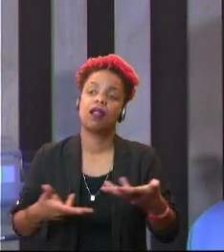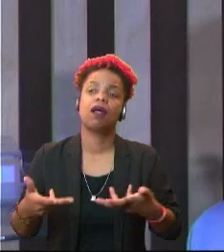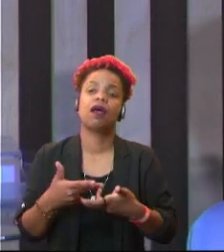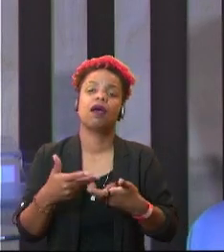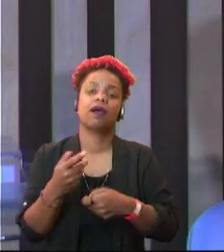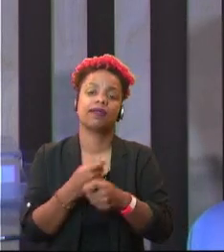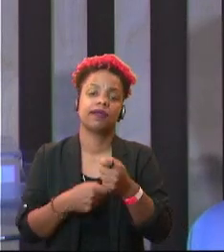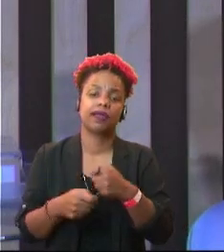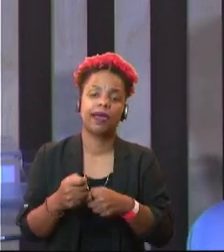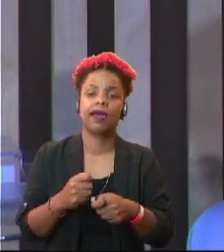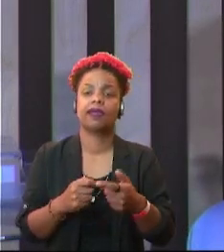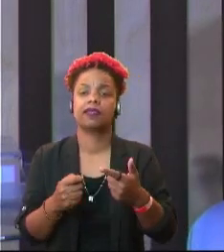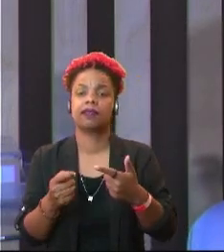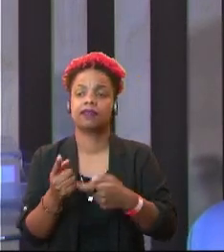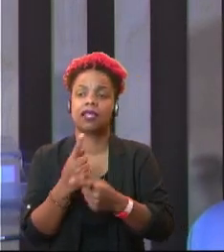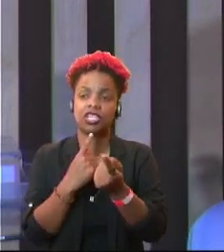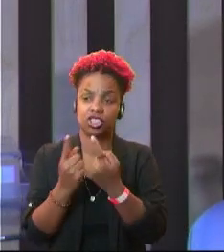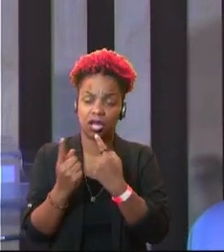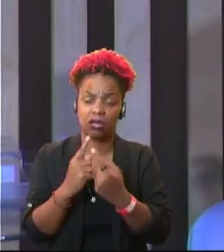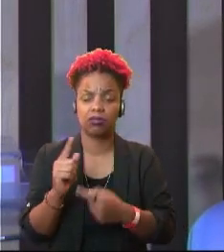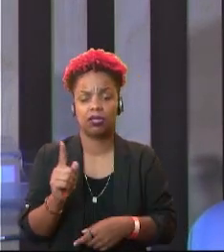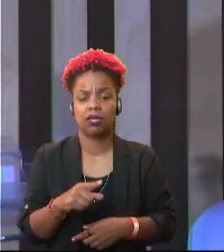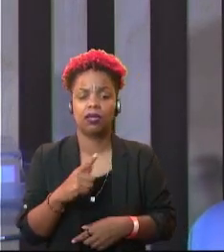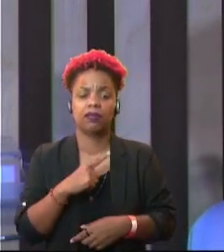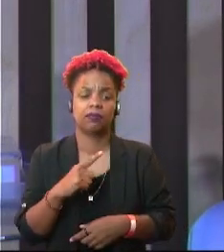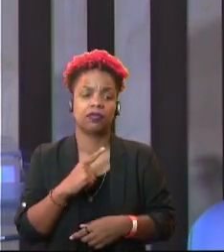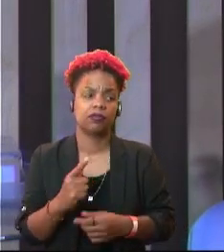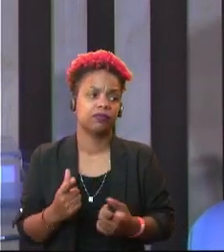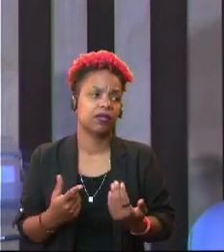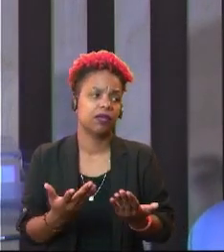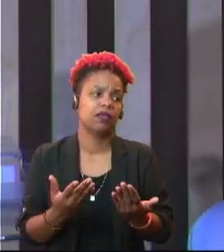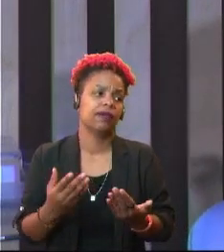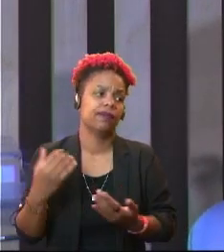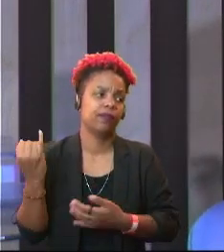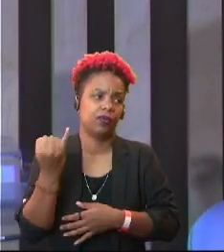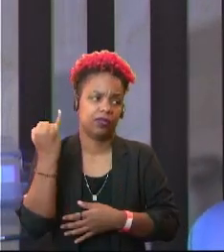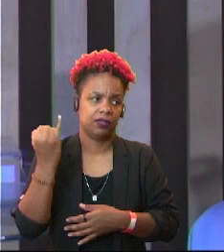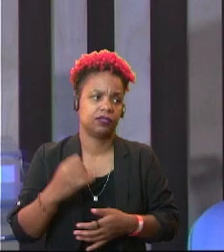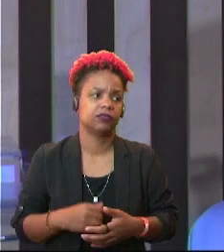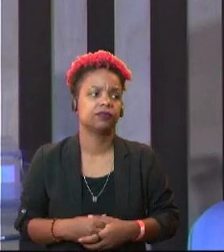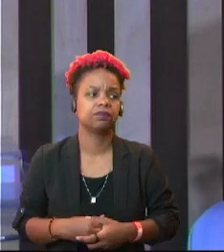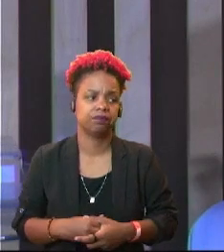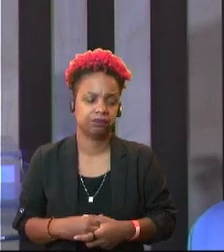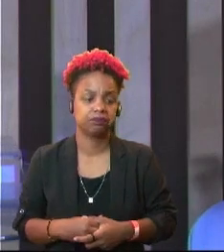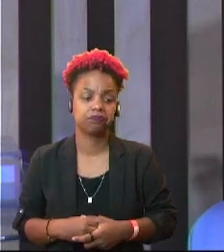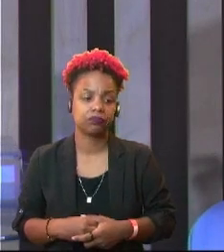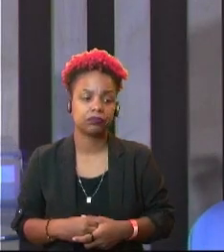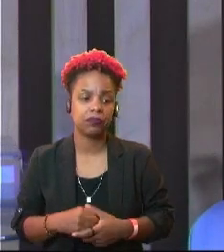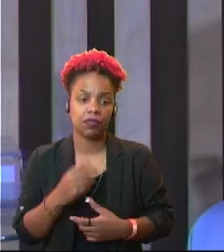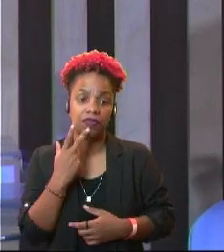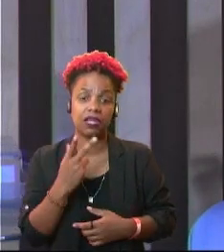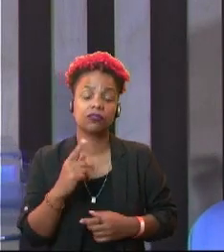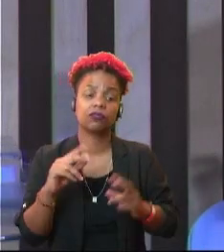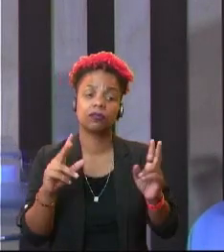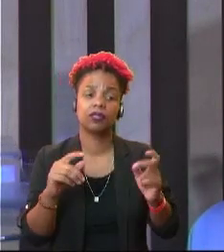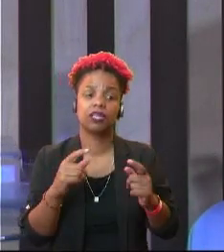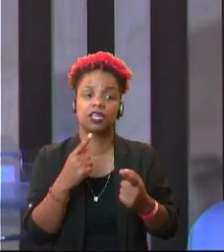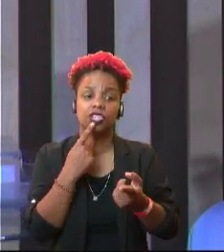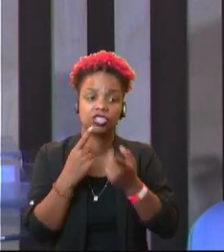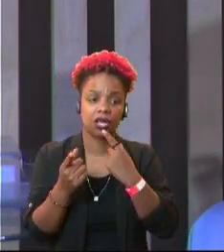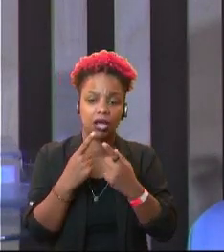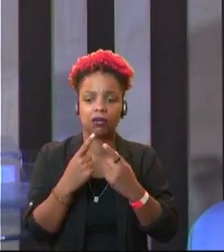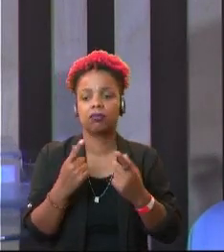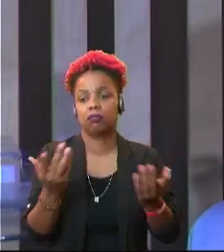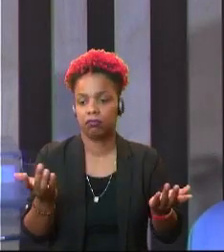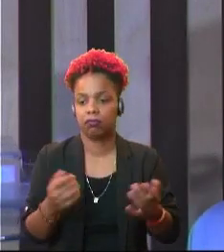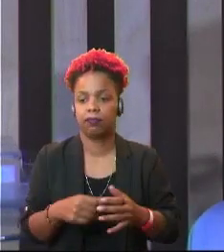ela trouxe uma enorme contribuição para a região, um peso importante, né? A gente quer falar de diálogo porque esse é o nosso